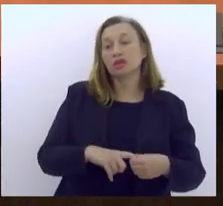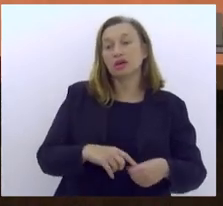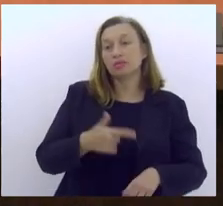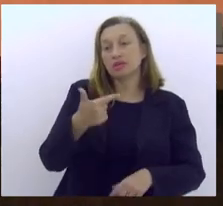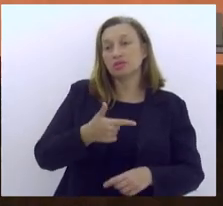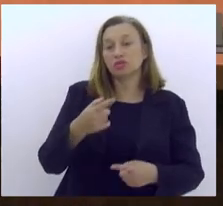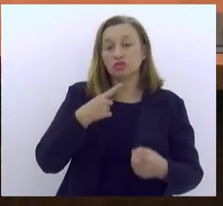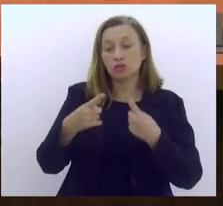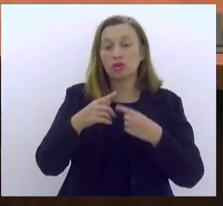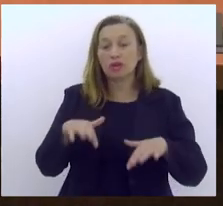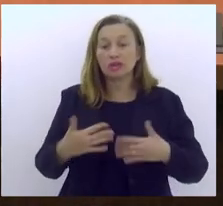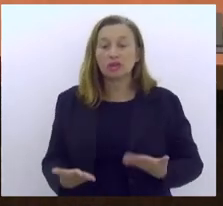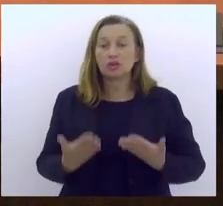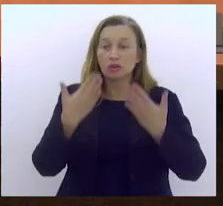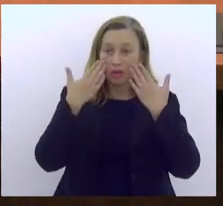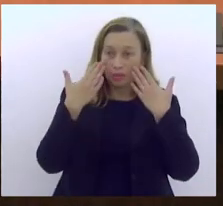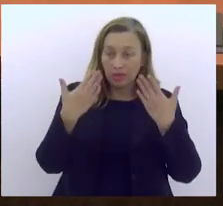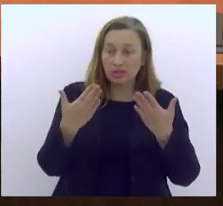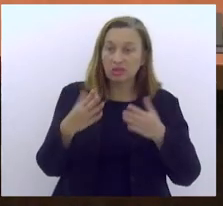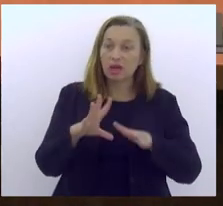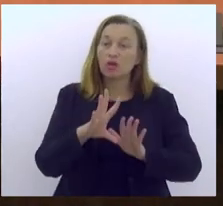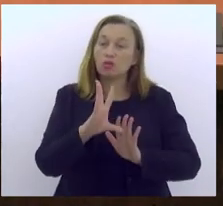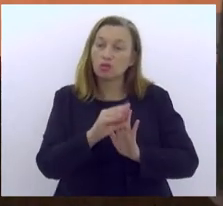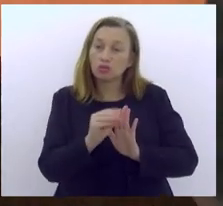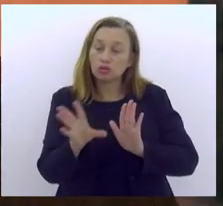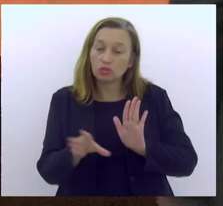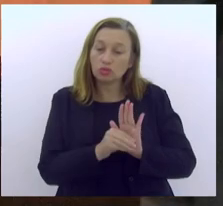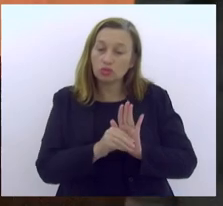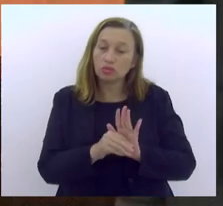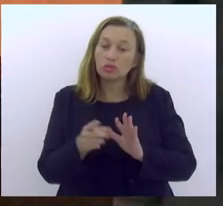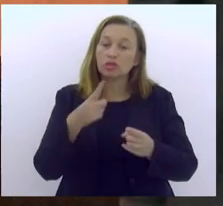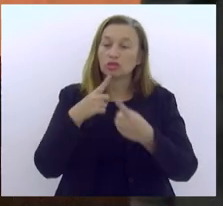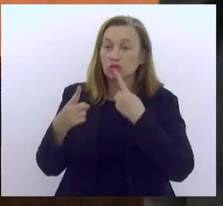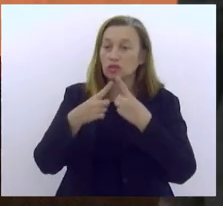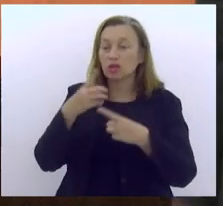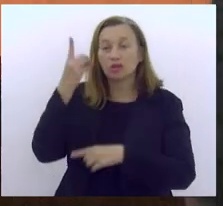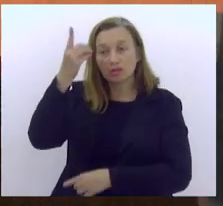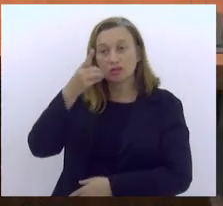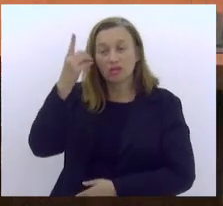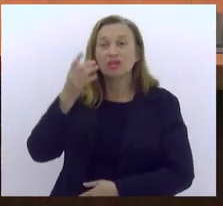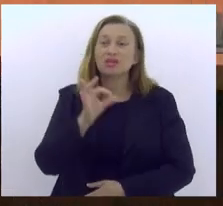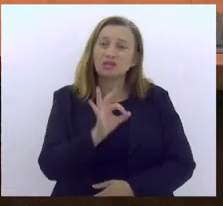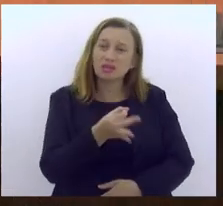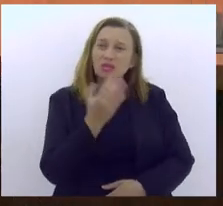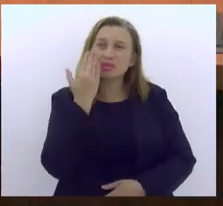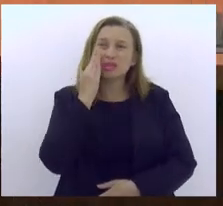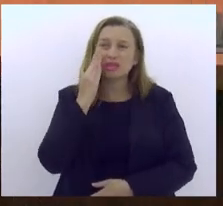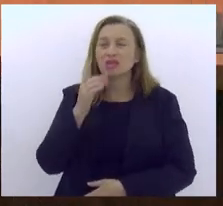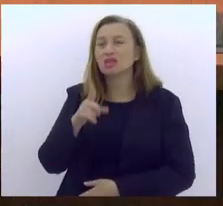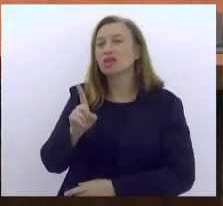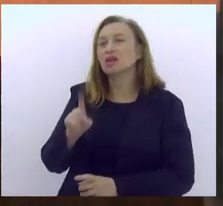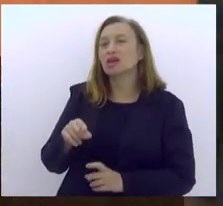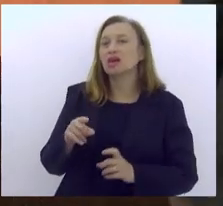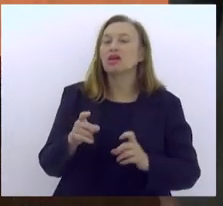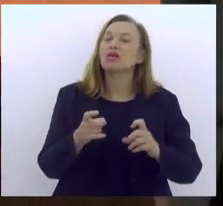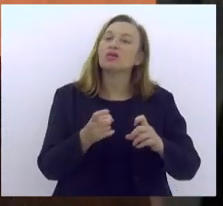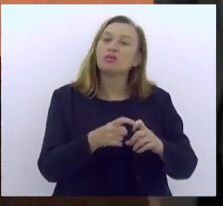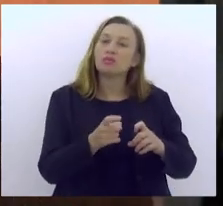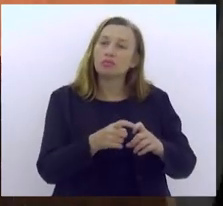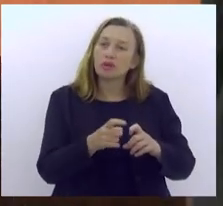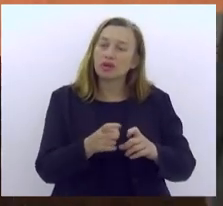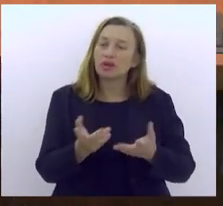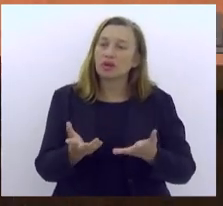isso. Eu só queria apresentar o conteúdo para dialogar com os deputados, que, obviamente, todo mundo entende que esse é um medicamento que vai ser feito à base